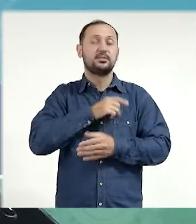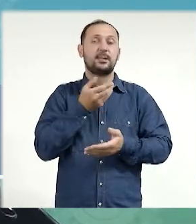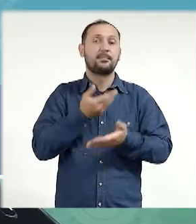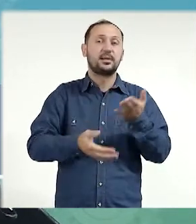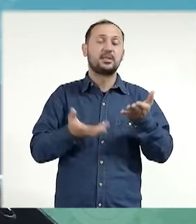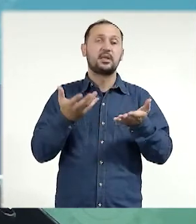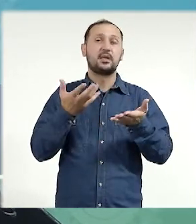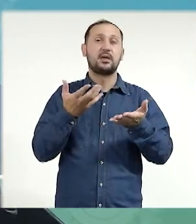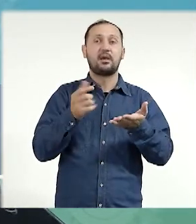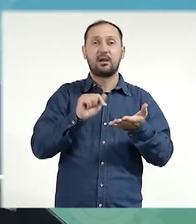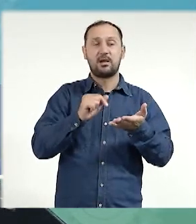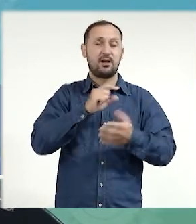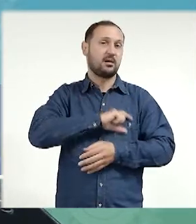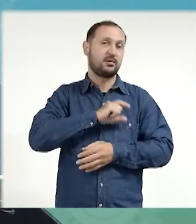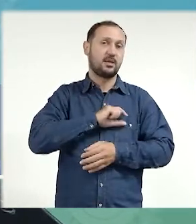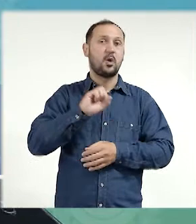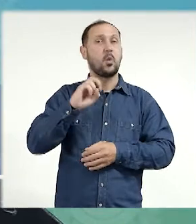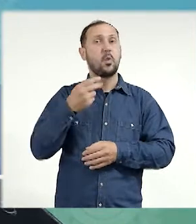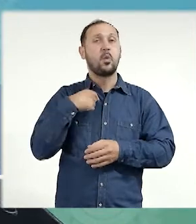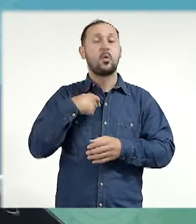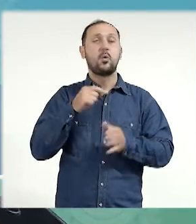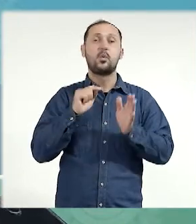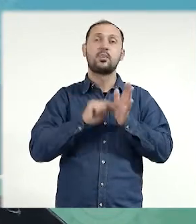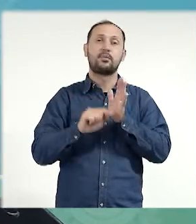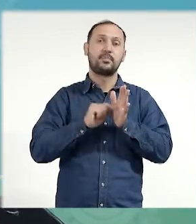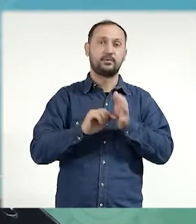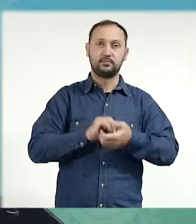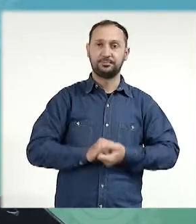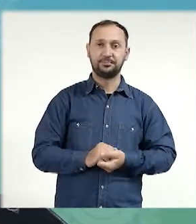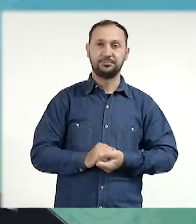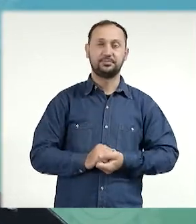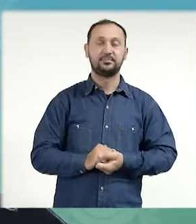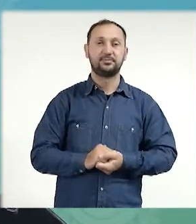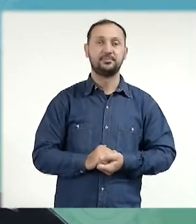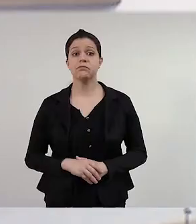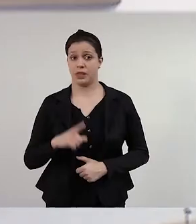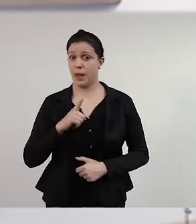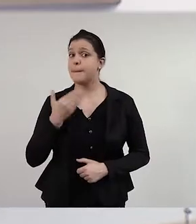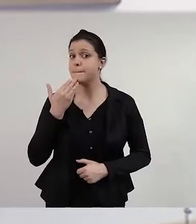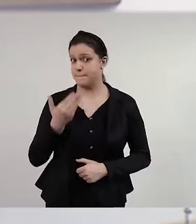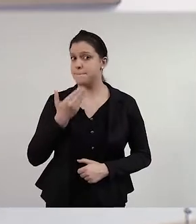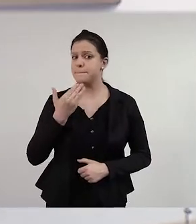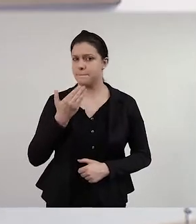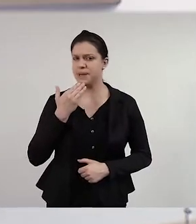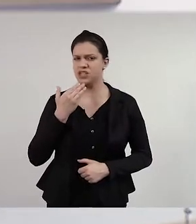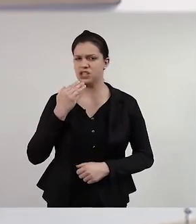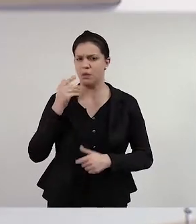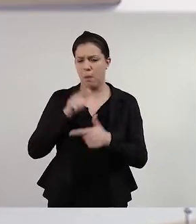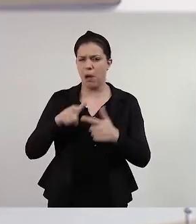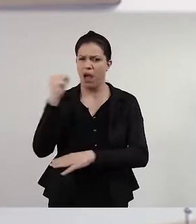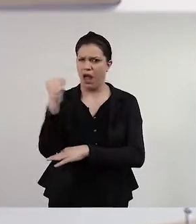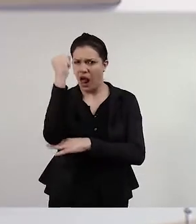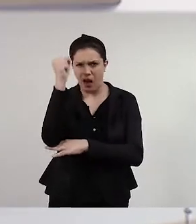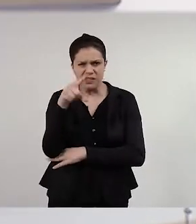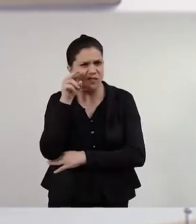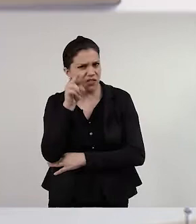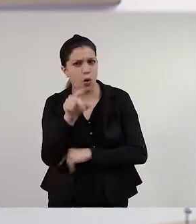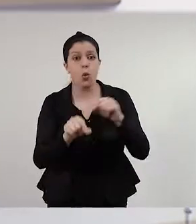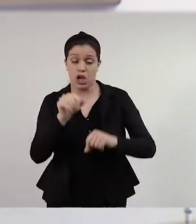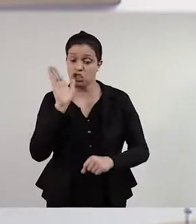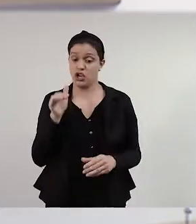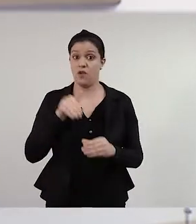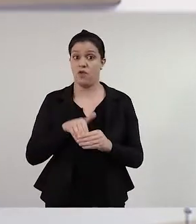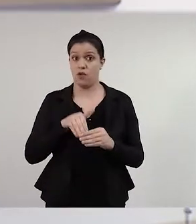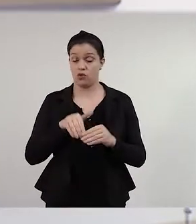não ter sua carteira apreendida e sofrer pontos na sua carteira. Os pedidos de calamidade que você acabou de